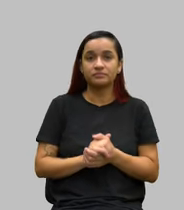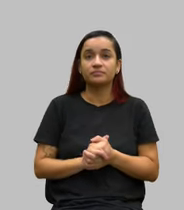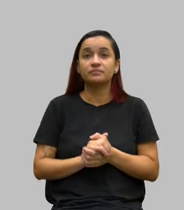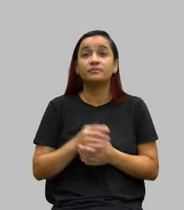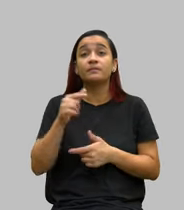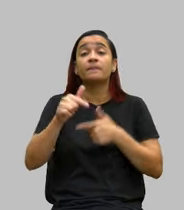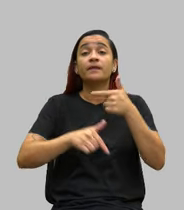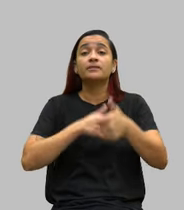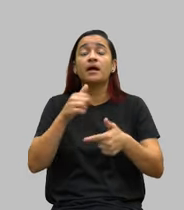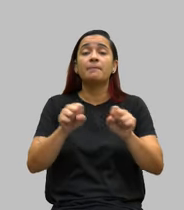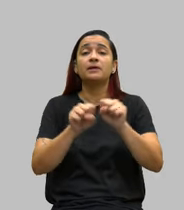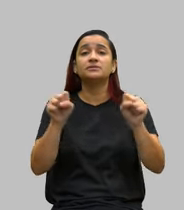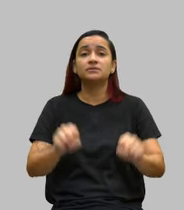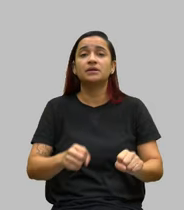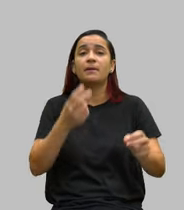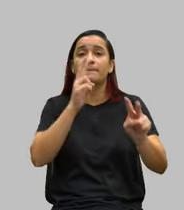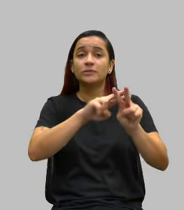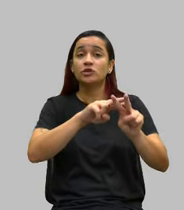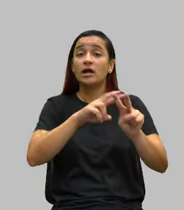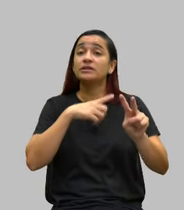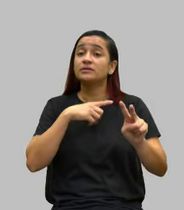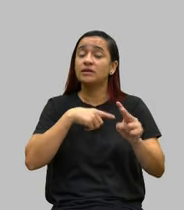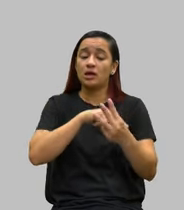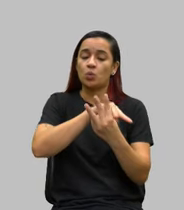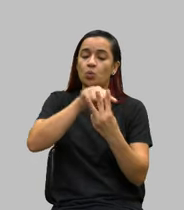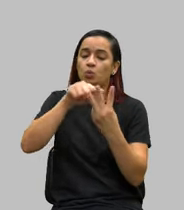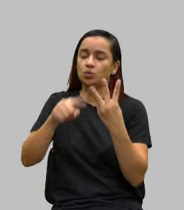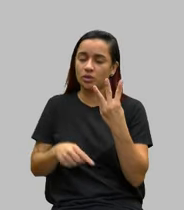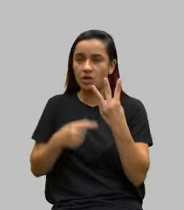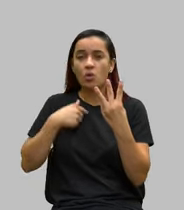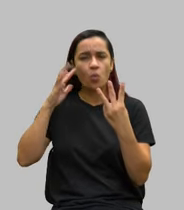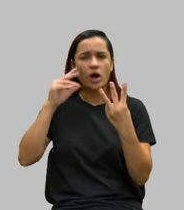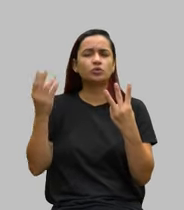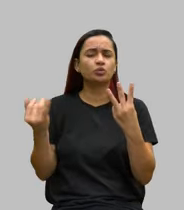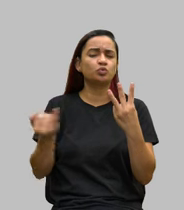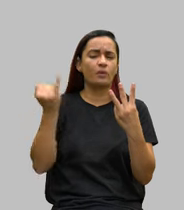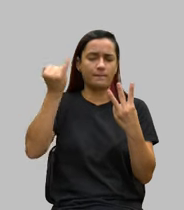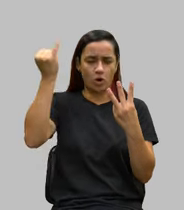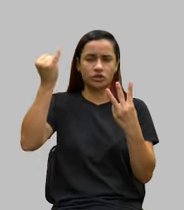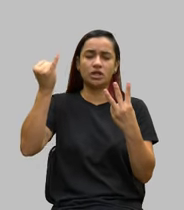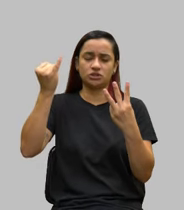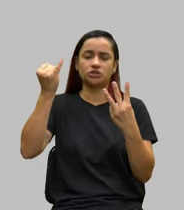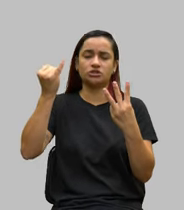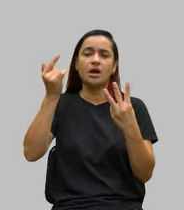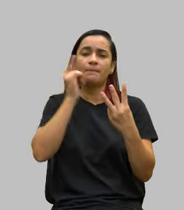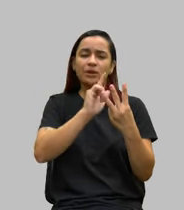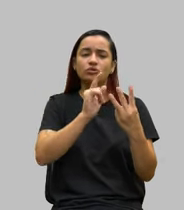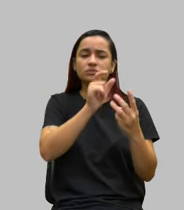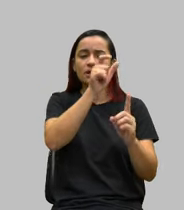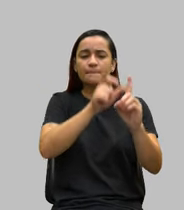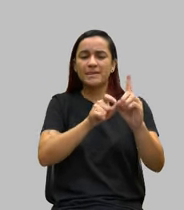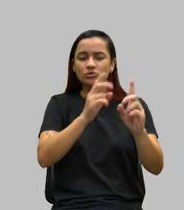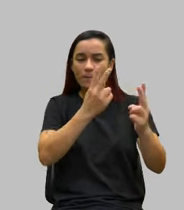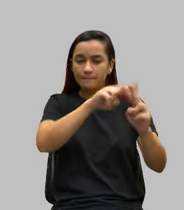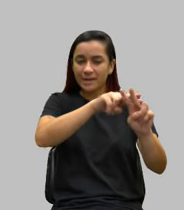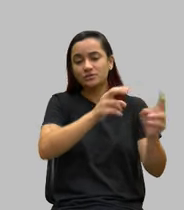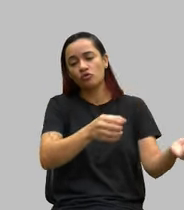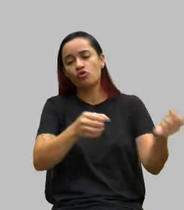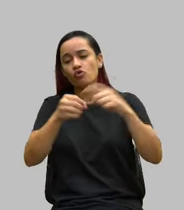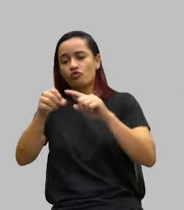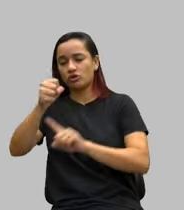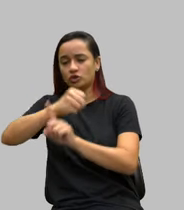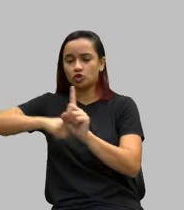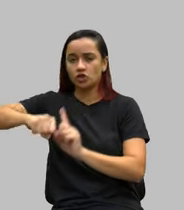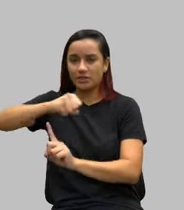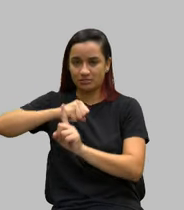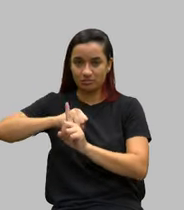um tripé Na minha opinião deputados muito importante para que a rede social socialização ela aconteça obviamente que nem todo preso vai se ressocializar Mas